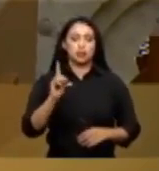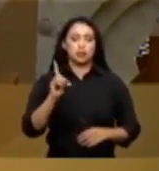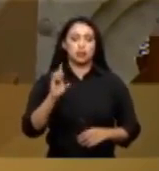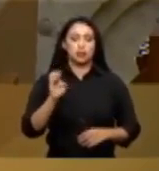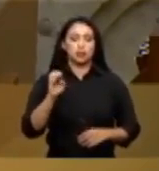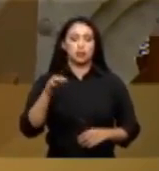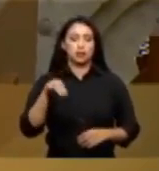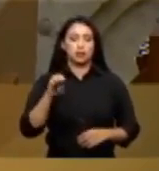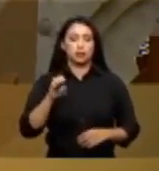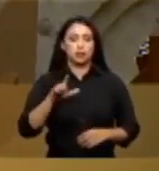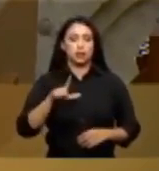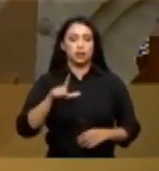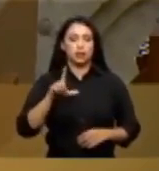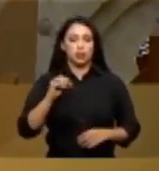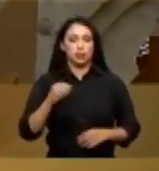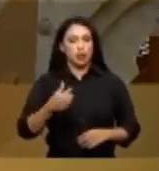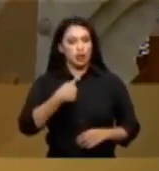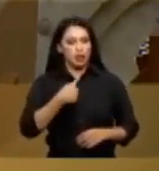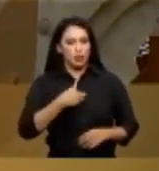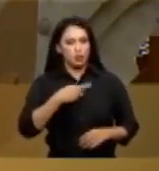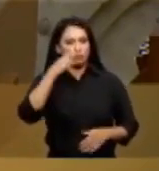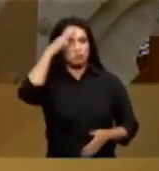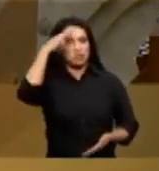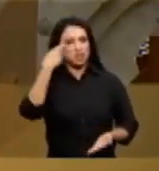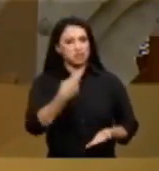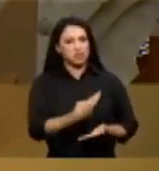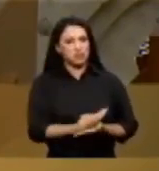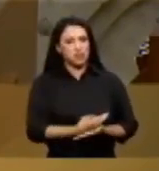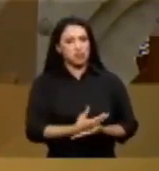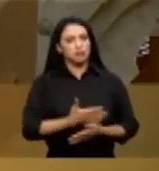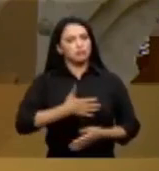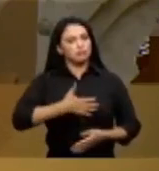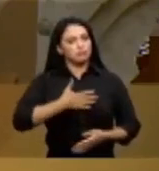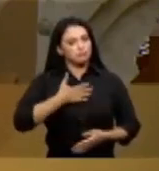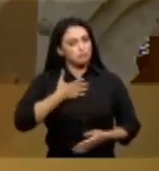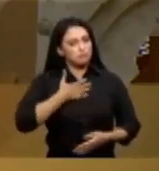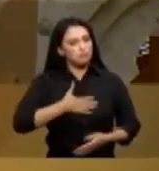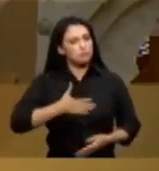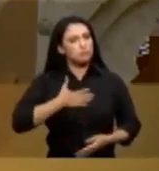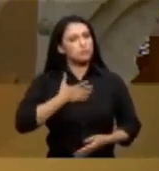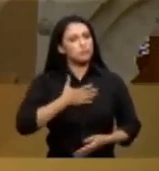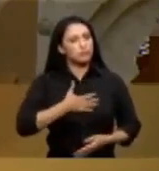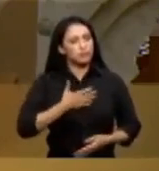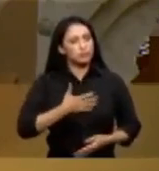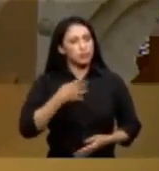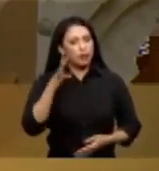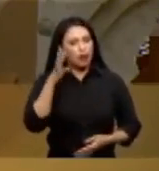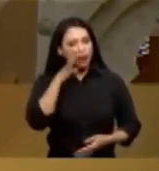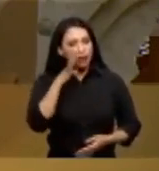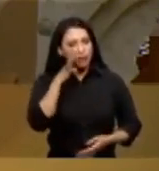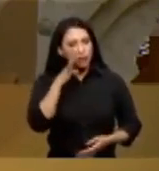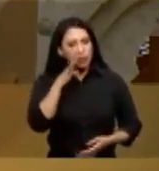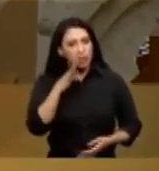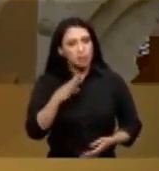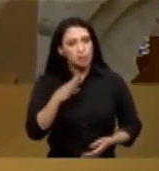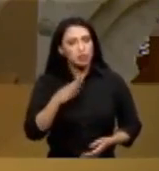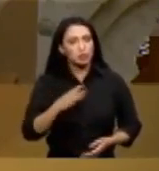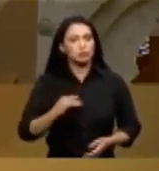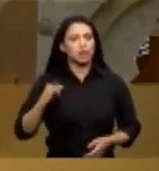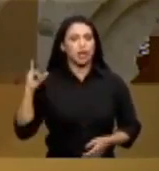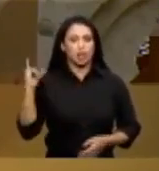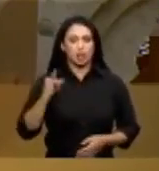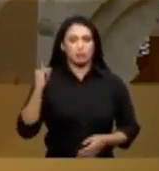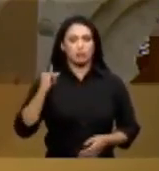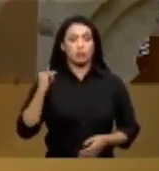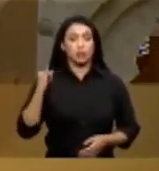aprendeu a admirá-lo, com a compreensão da importância de sua excelência ao longo